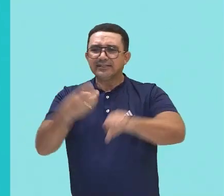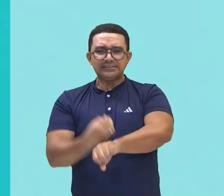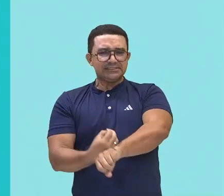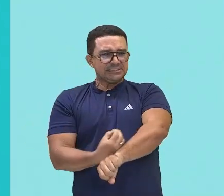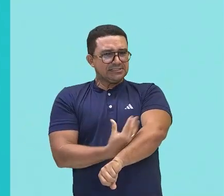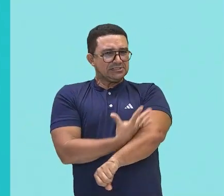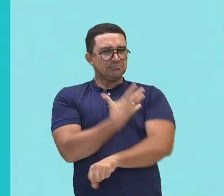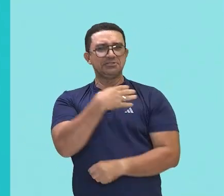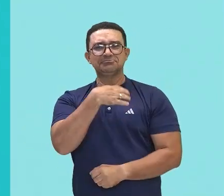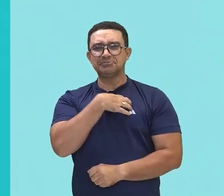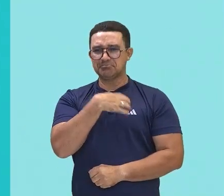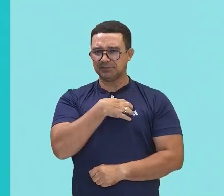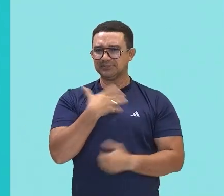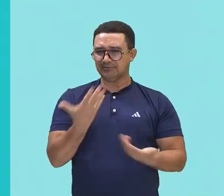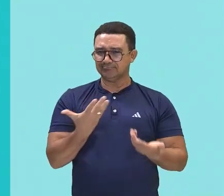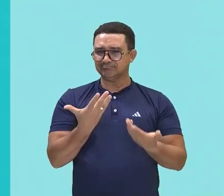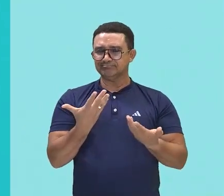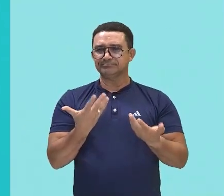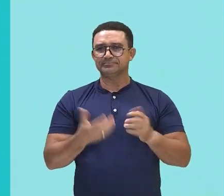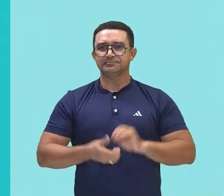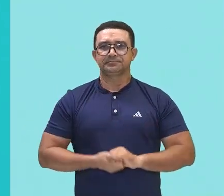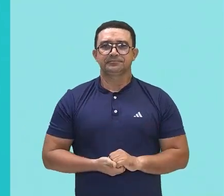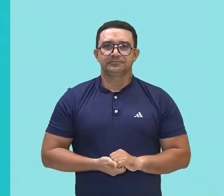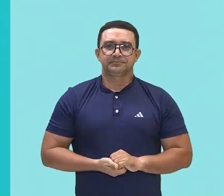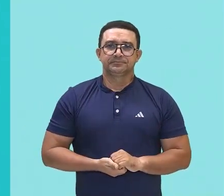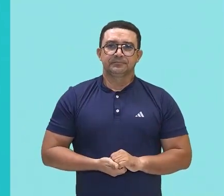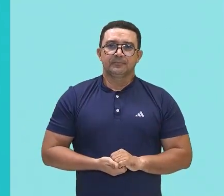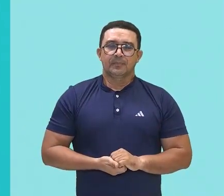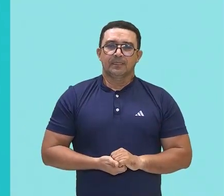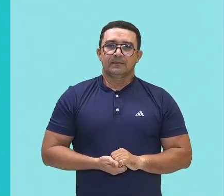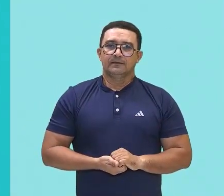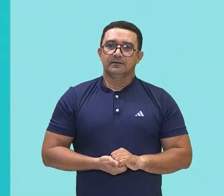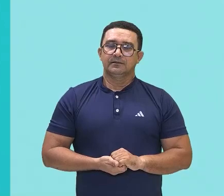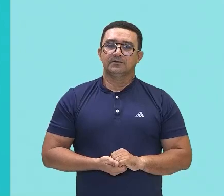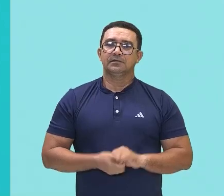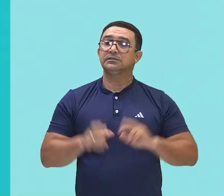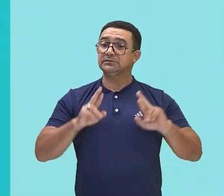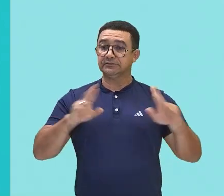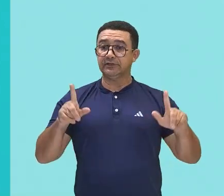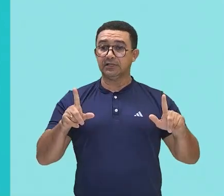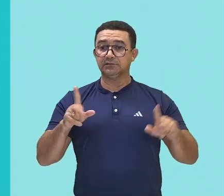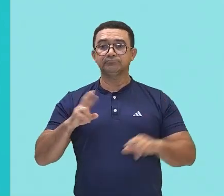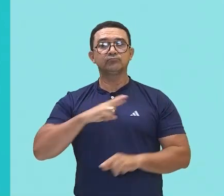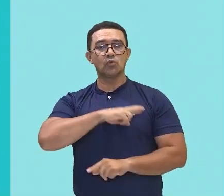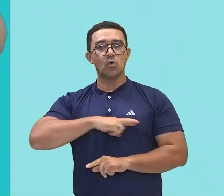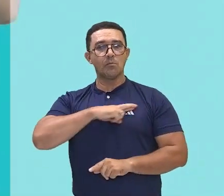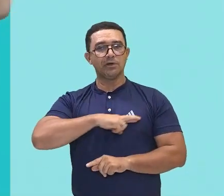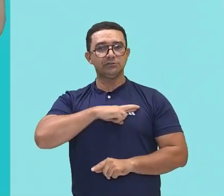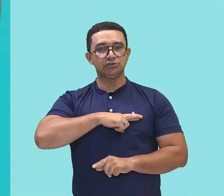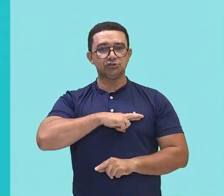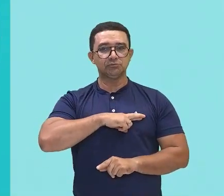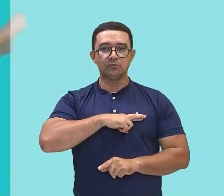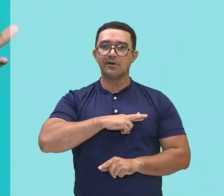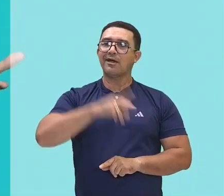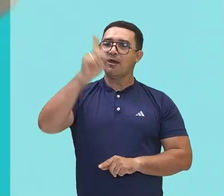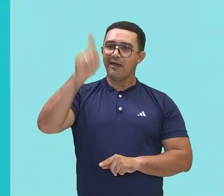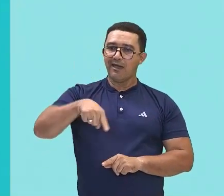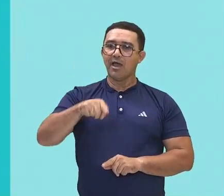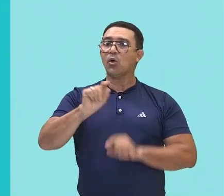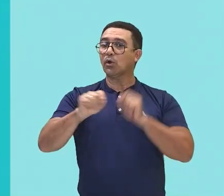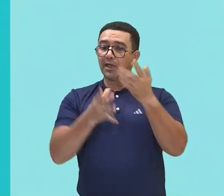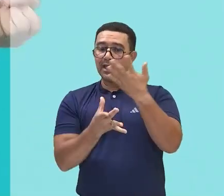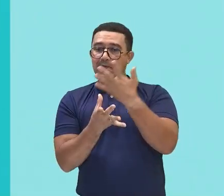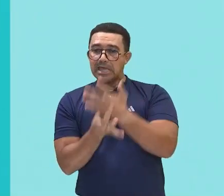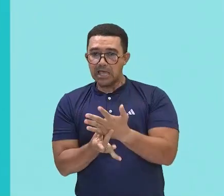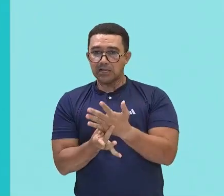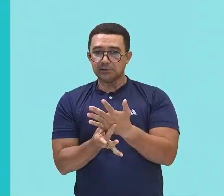em relação a todos os aspectos vivenciados ali. Diferentemente do romantismo, eu vou ter o quê? O realismo, que aí ele